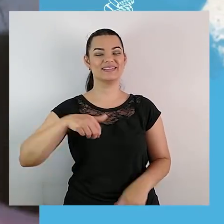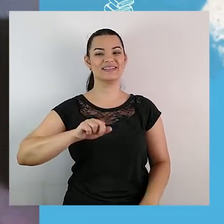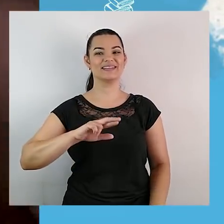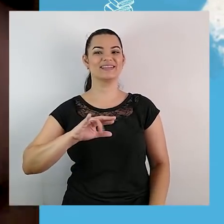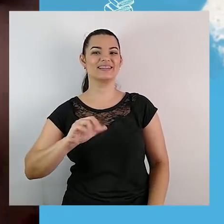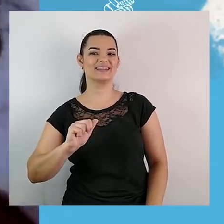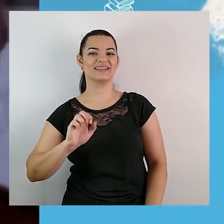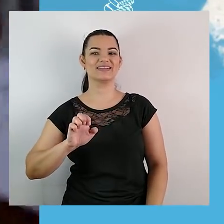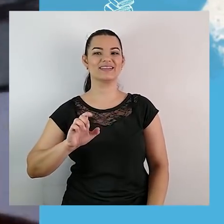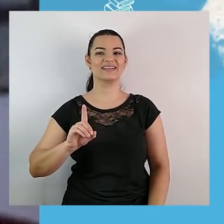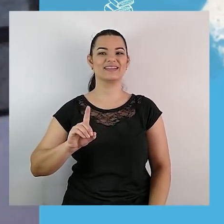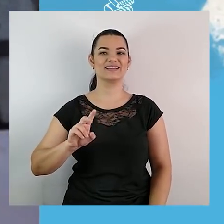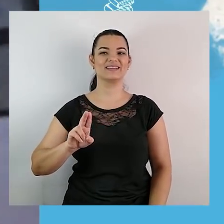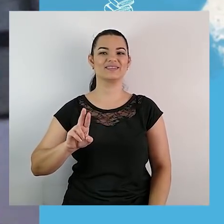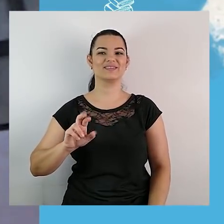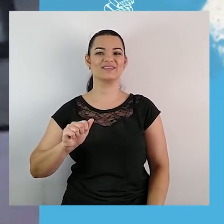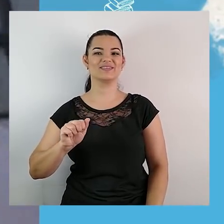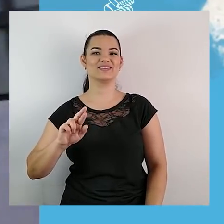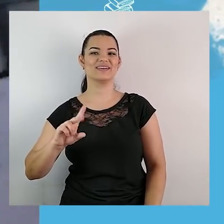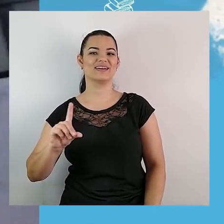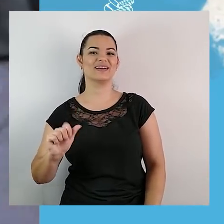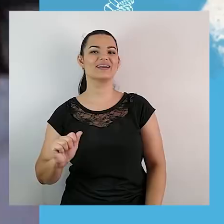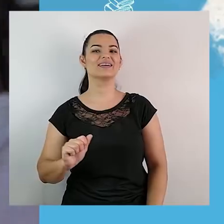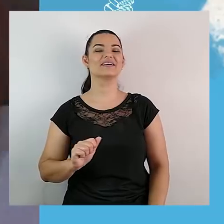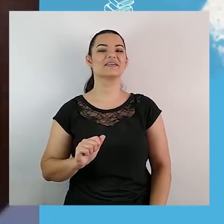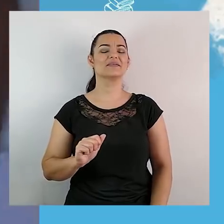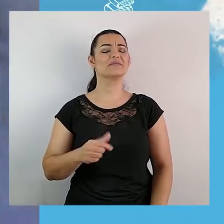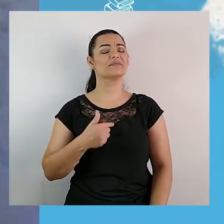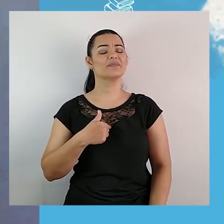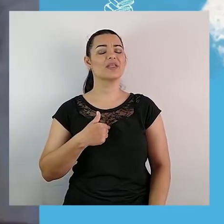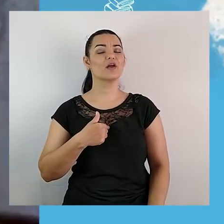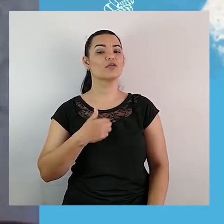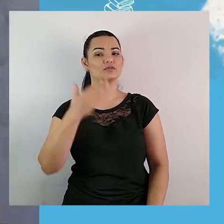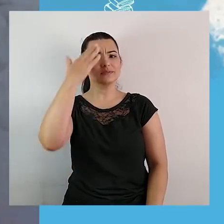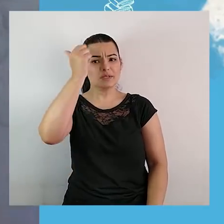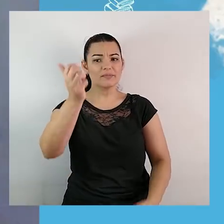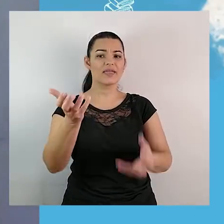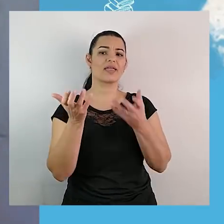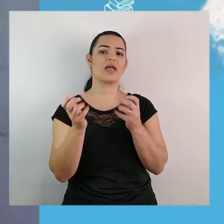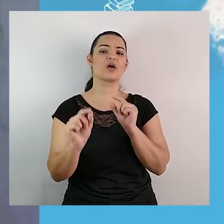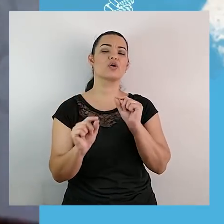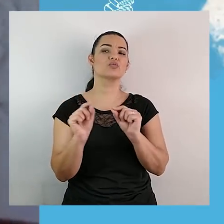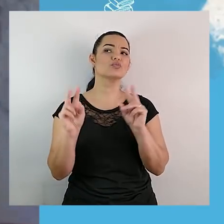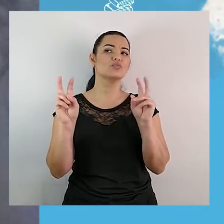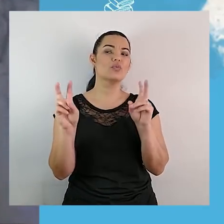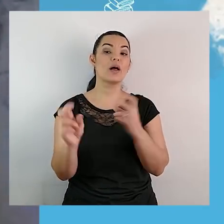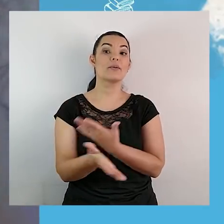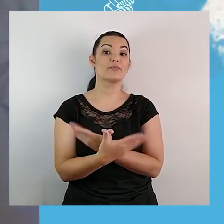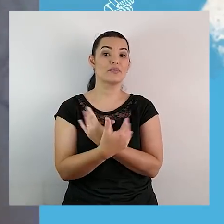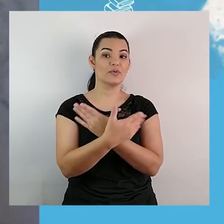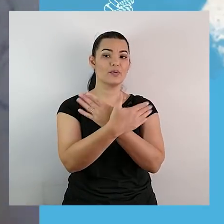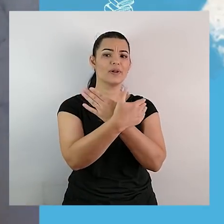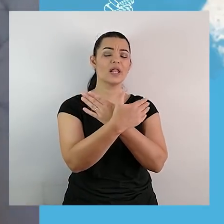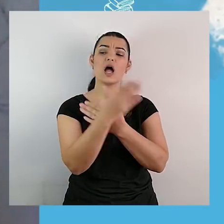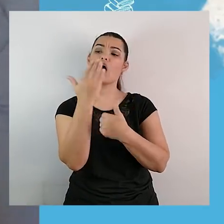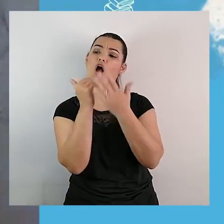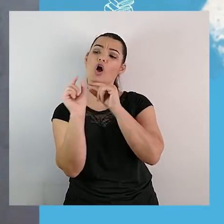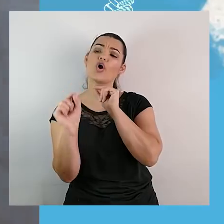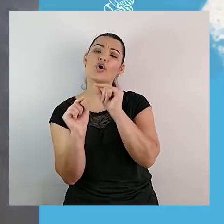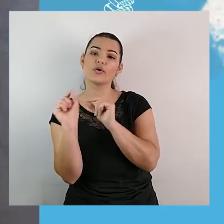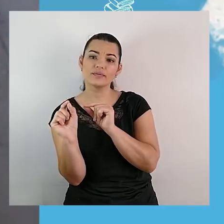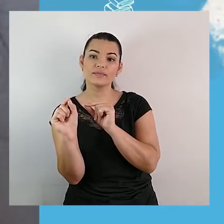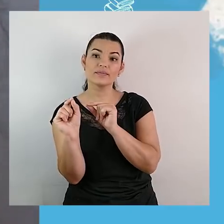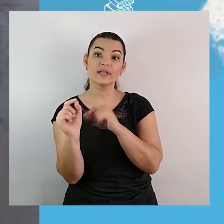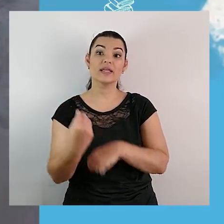quero... Meu nome é Maria Eduarda Evangelista Mustafa. Eu quero saber as borboletas. O que, que